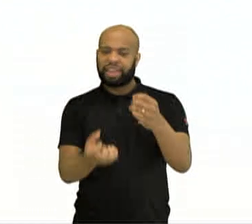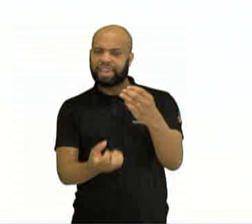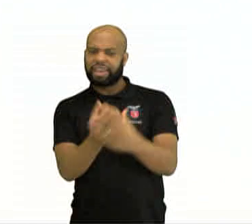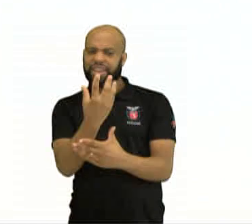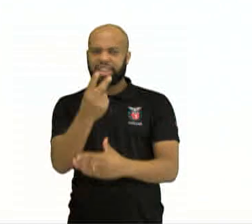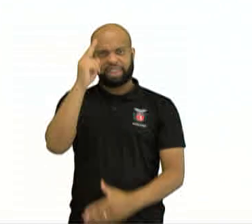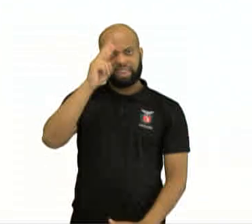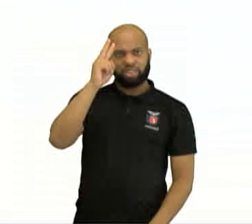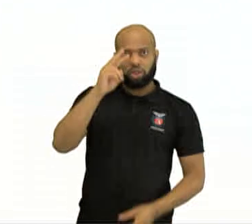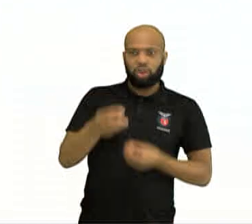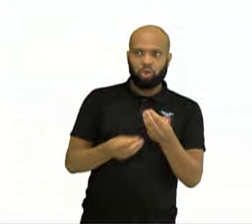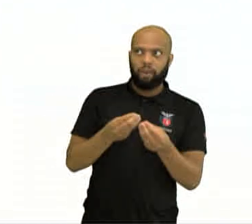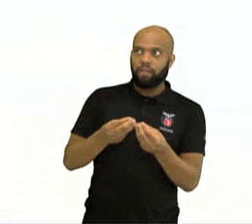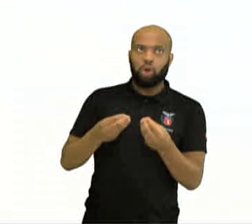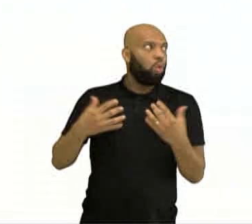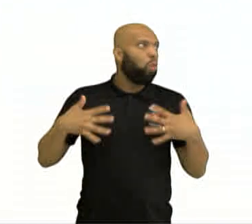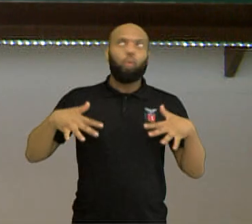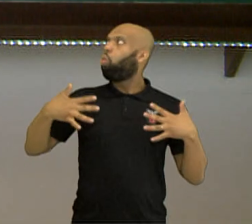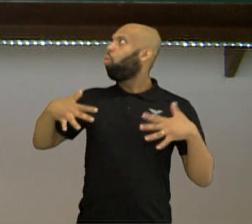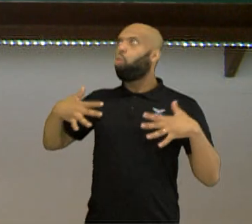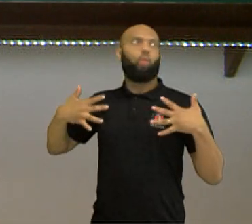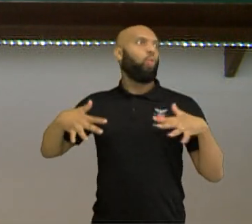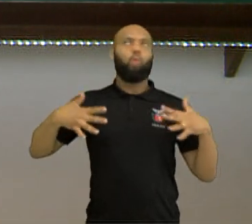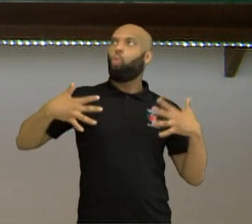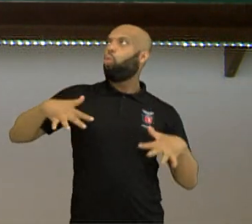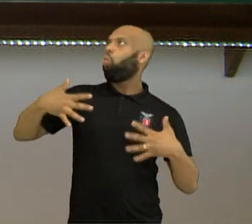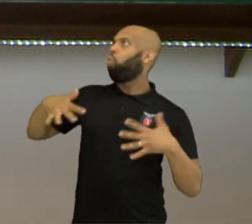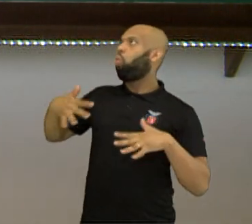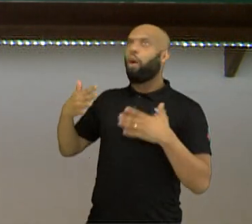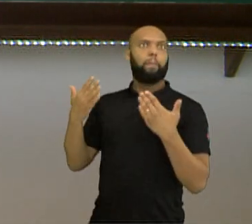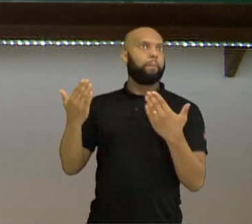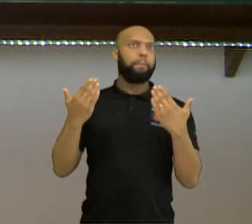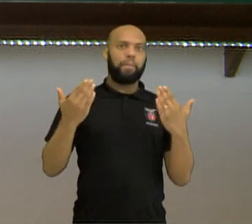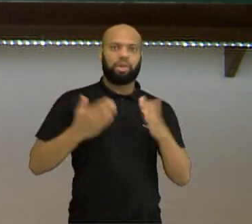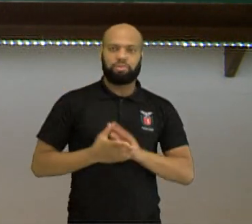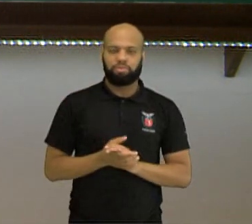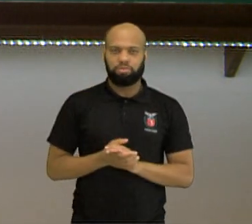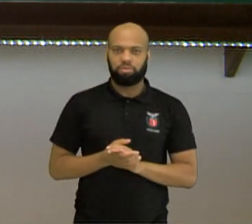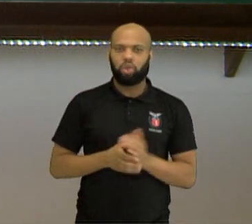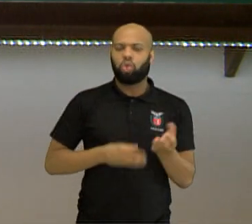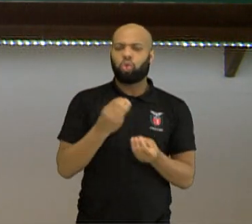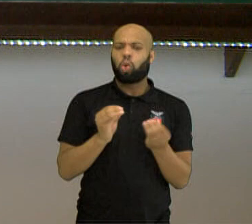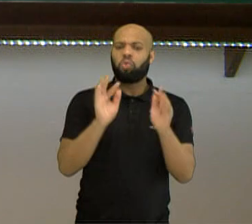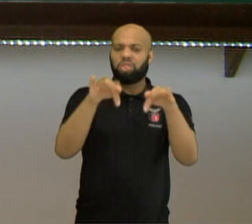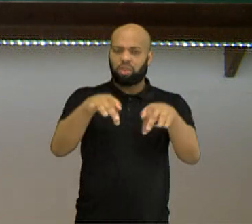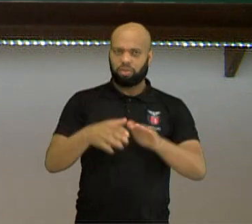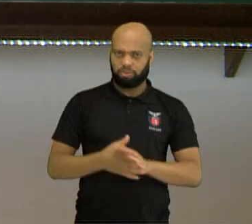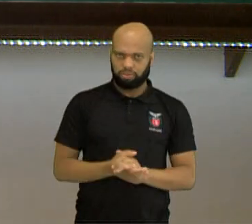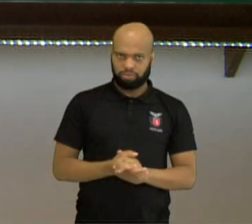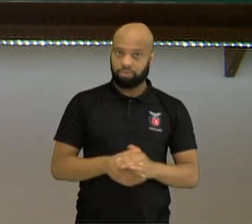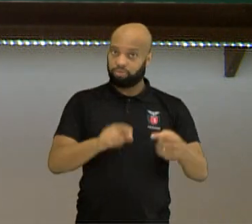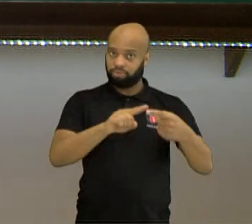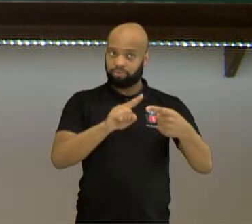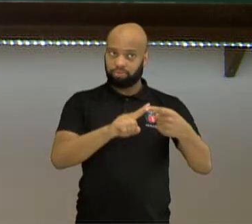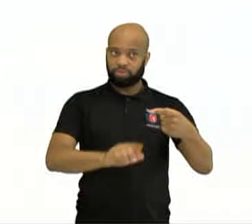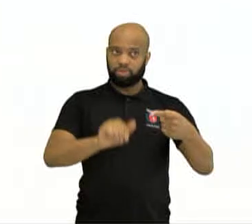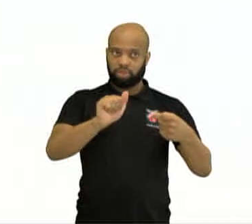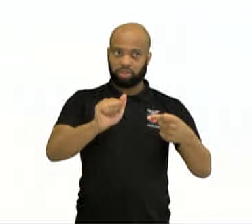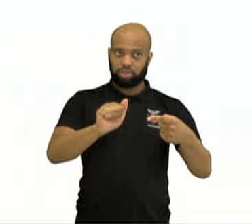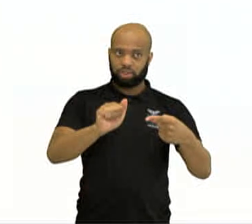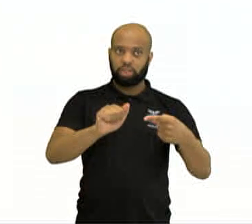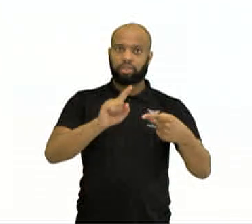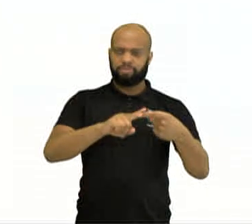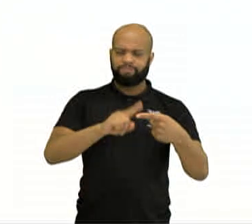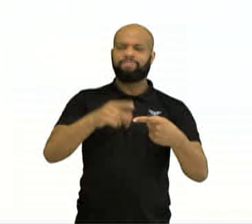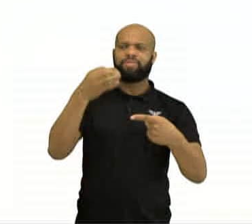tipo? Suspense. O que vai acontecer? Como que é o desfecho do conto? Opção A, suspeita da